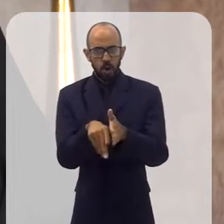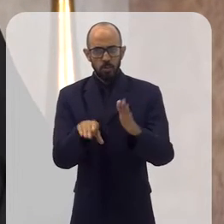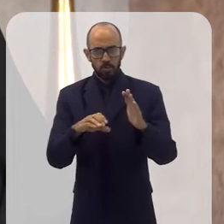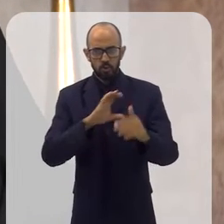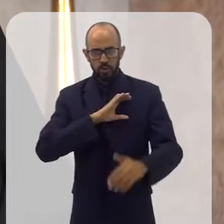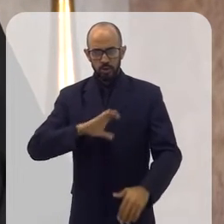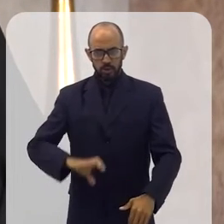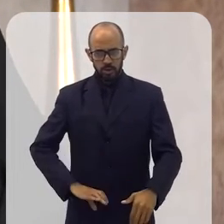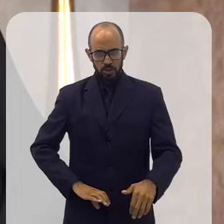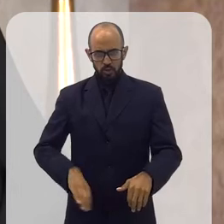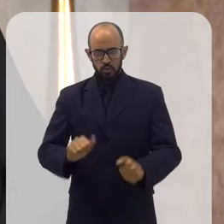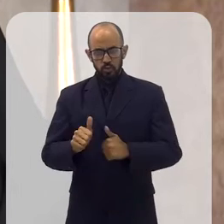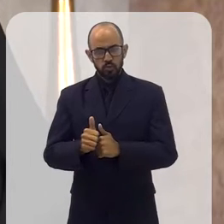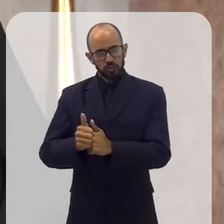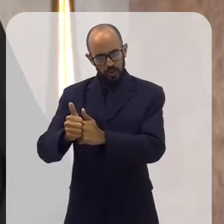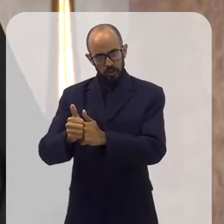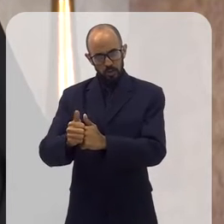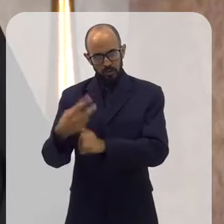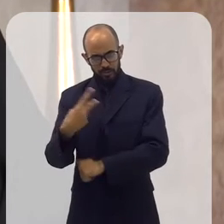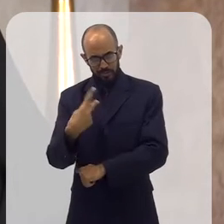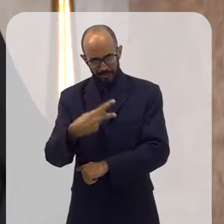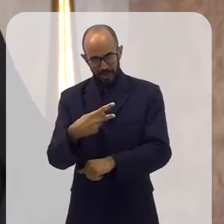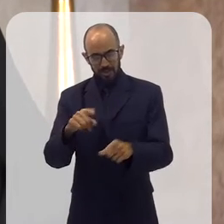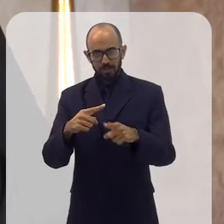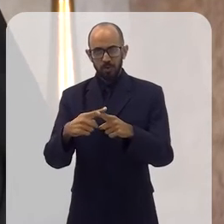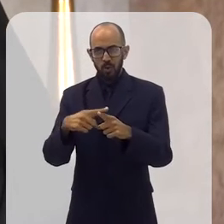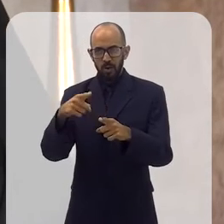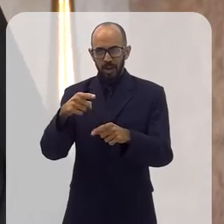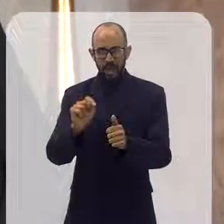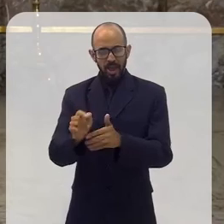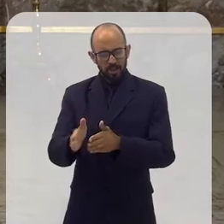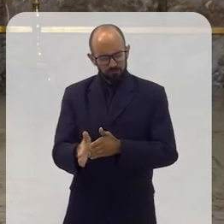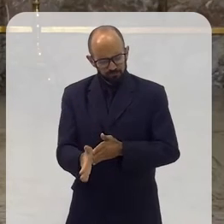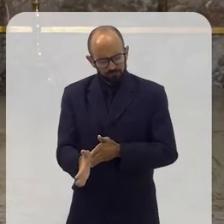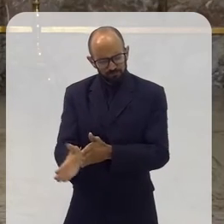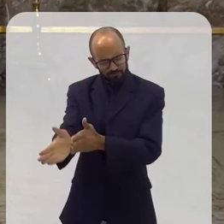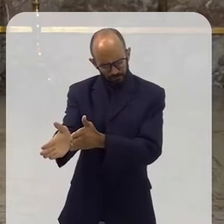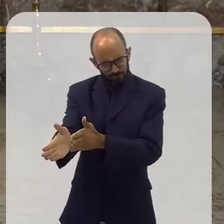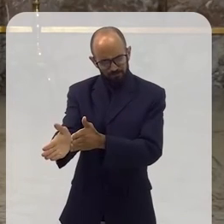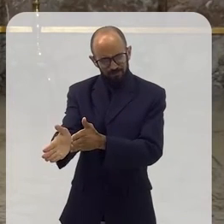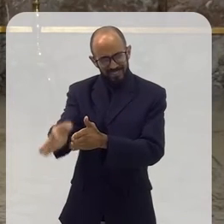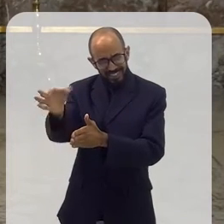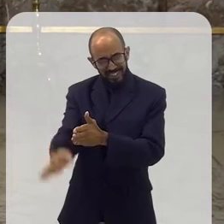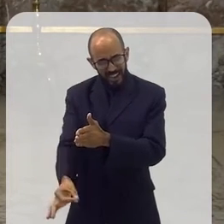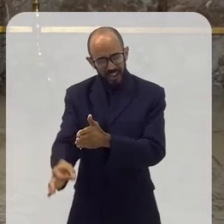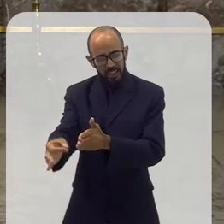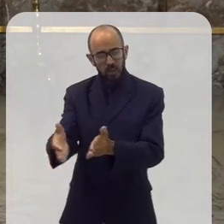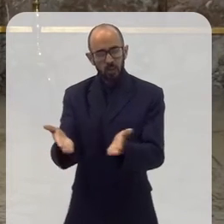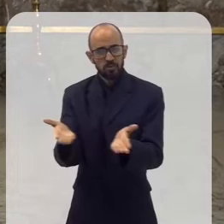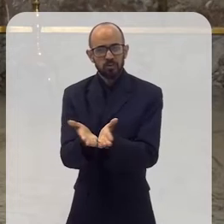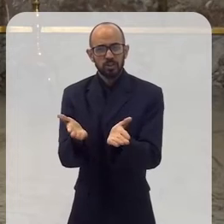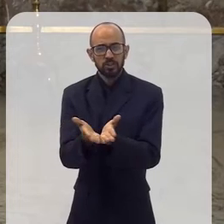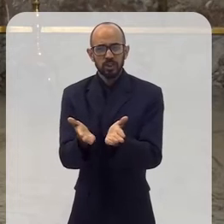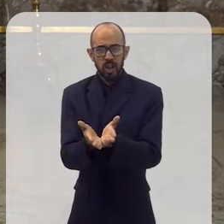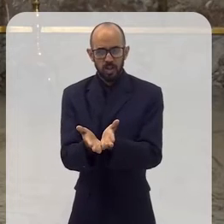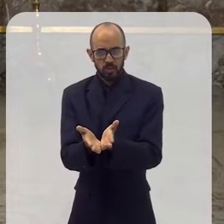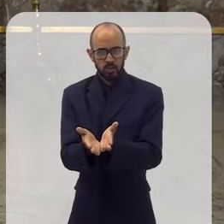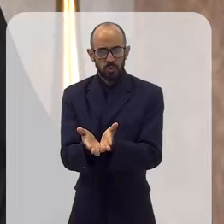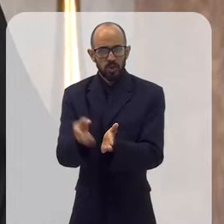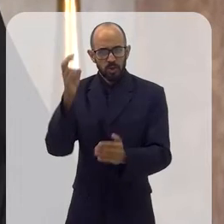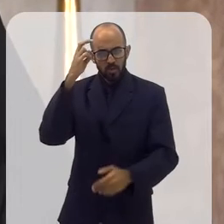Cristo mesmo e dos apóstolos, porque ela continua firme e leal para o Evangelho